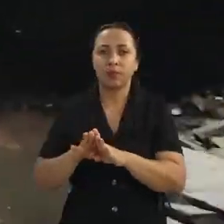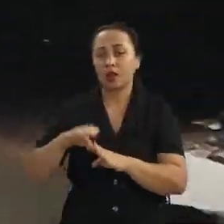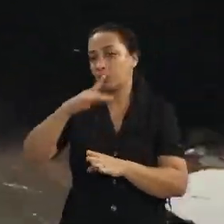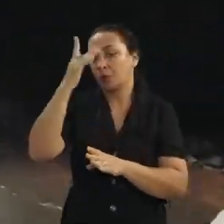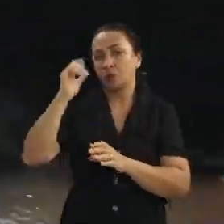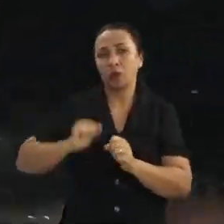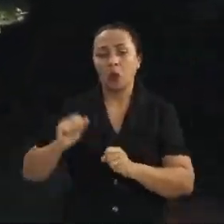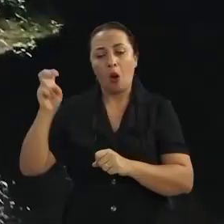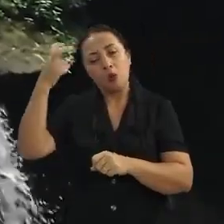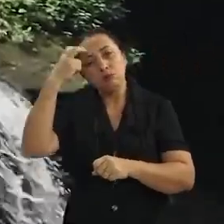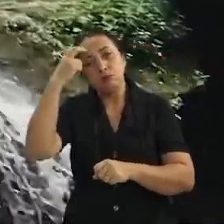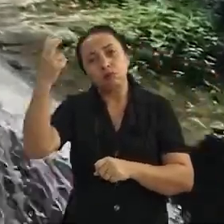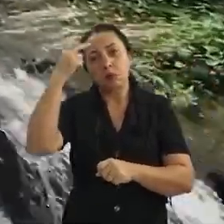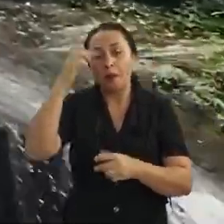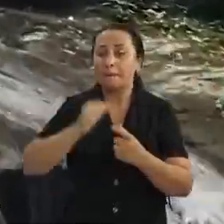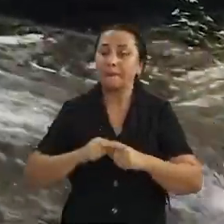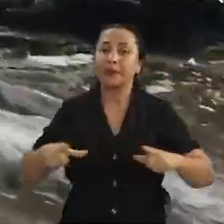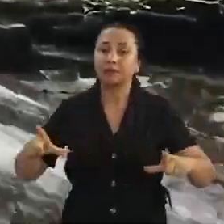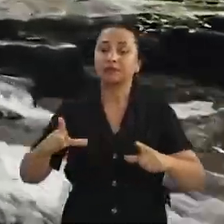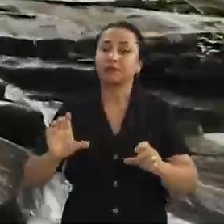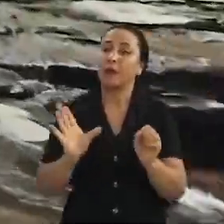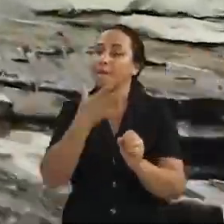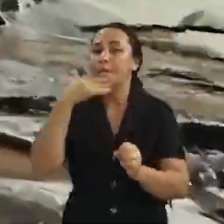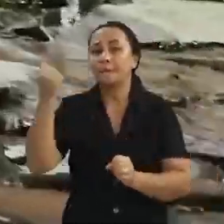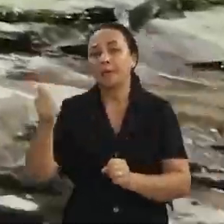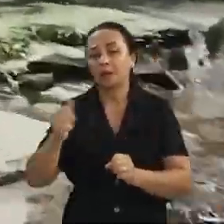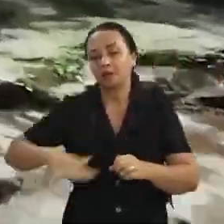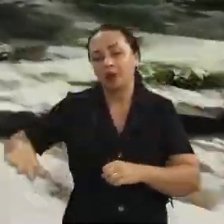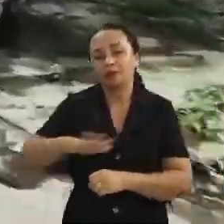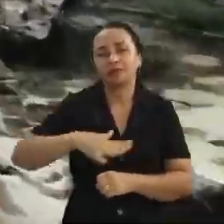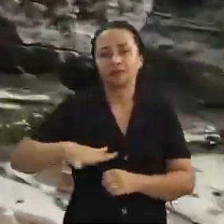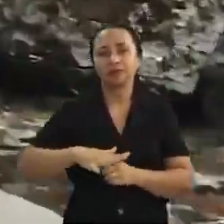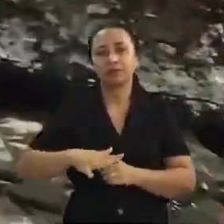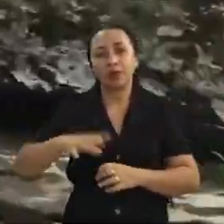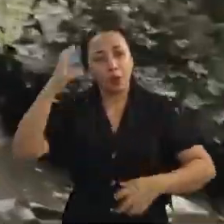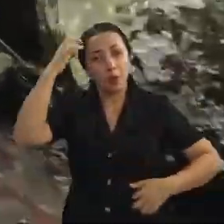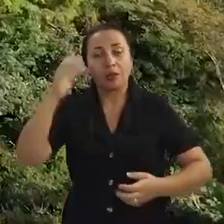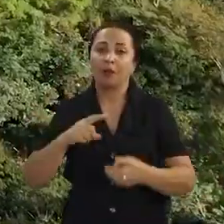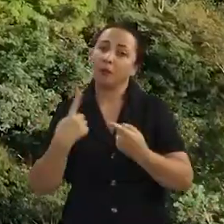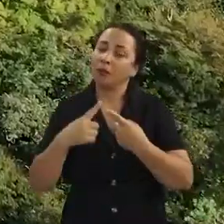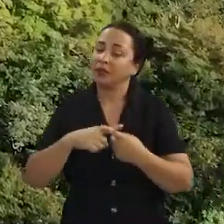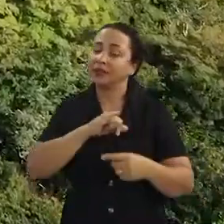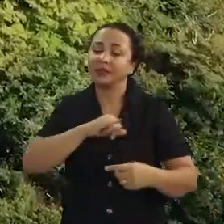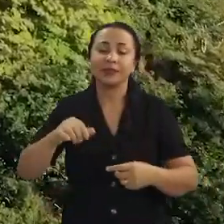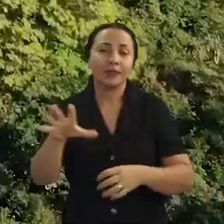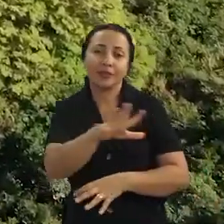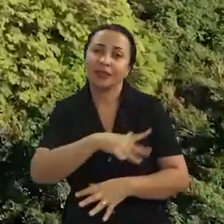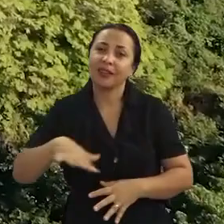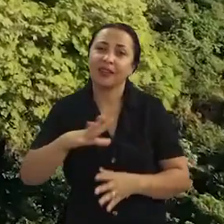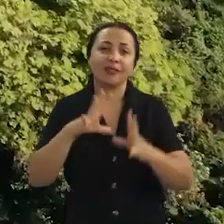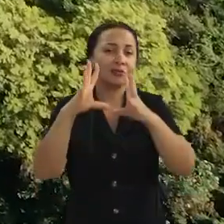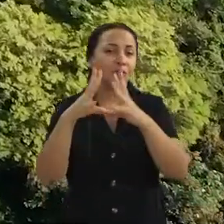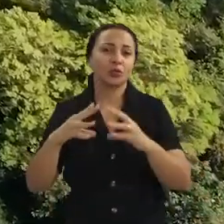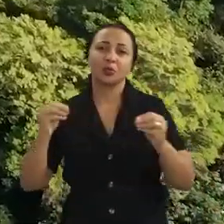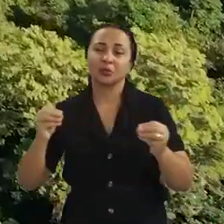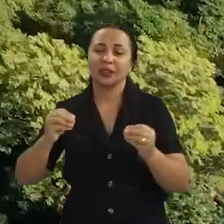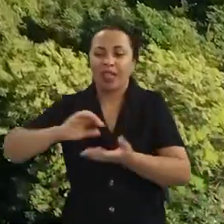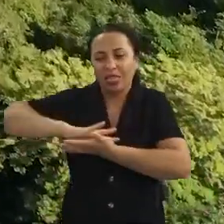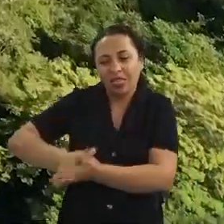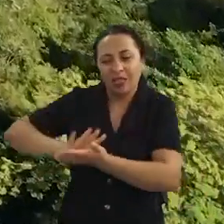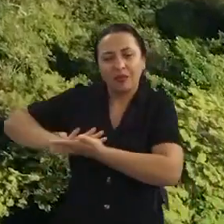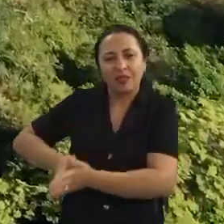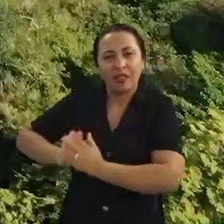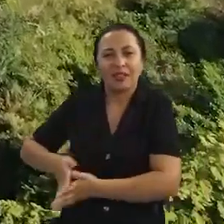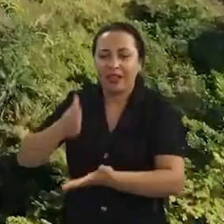silvicultura de larga escala para restaurar o ecossistema natural dessas terras se não essas terras vão